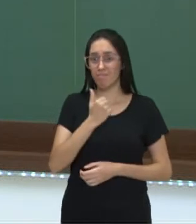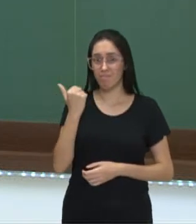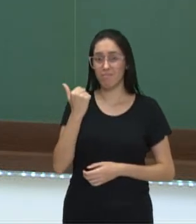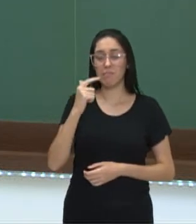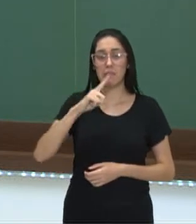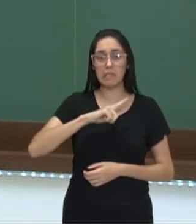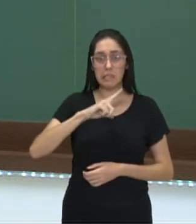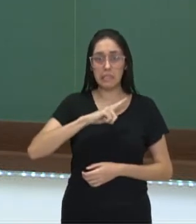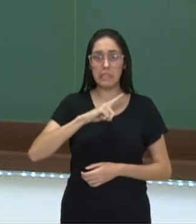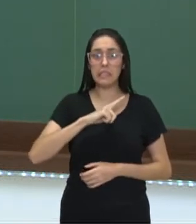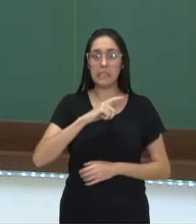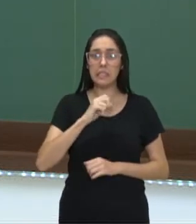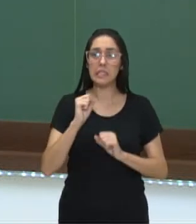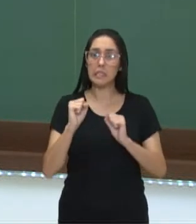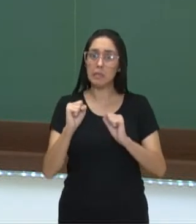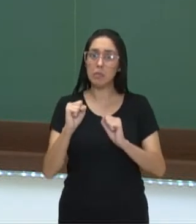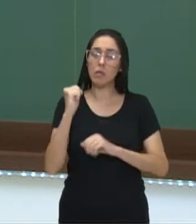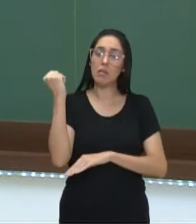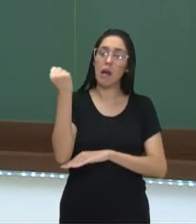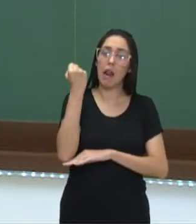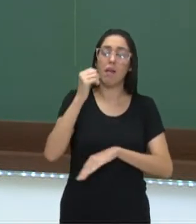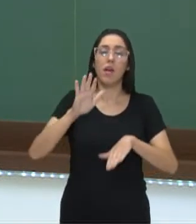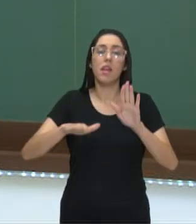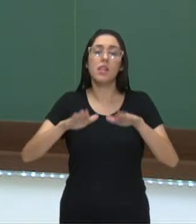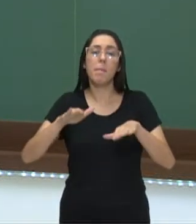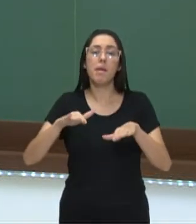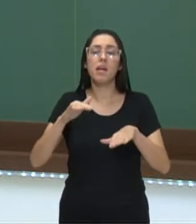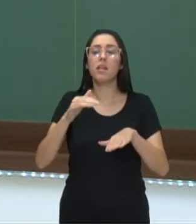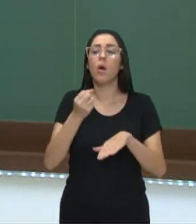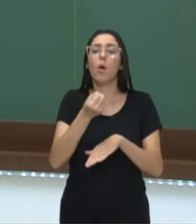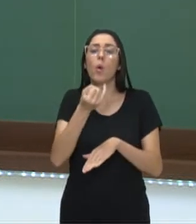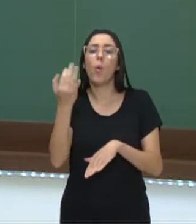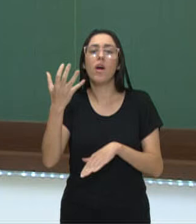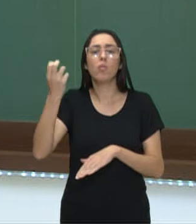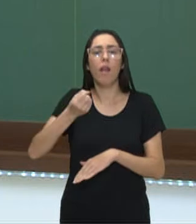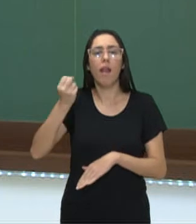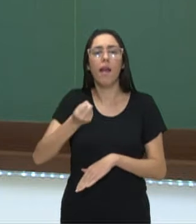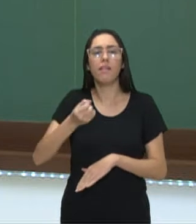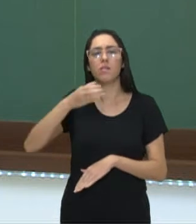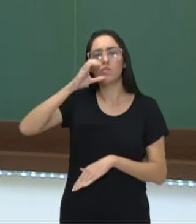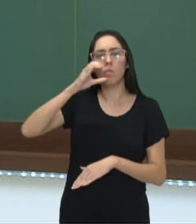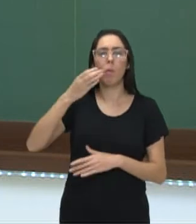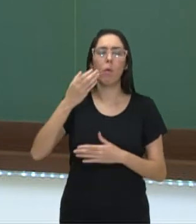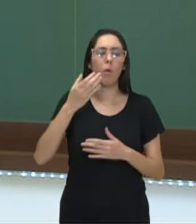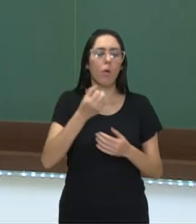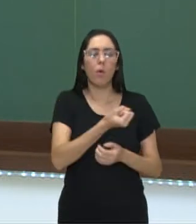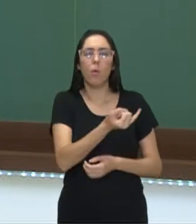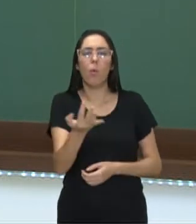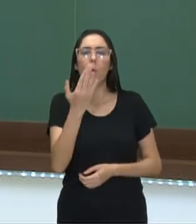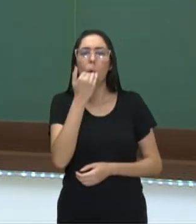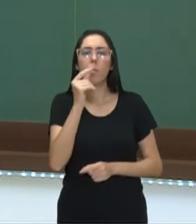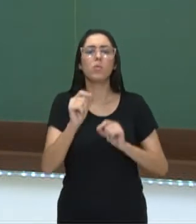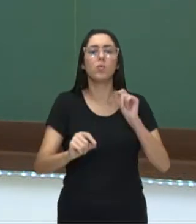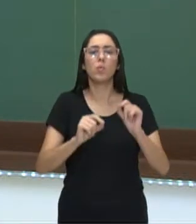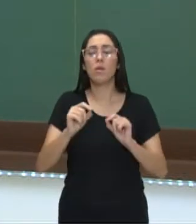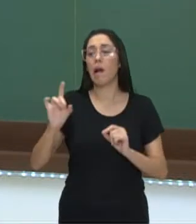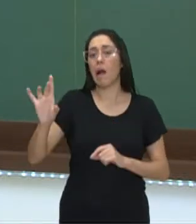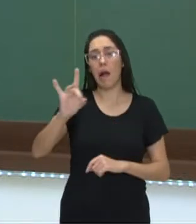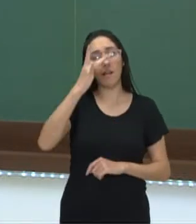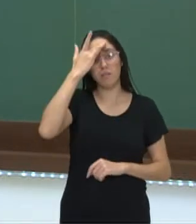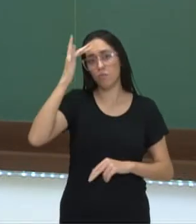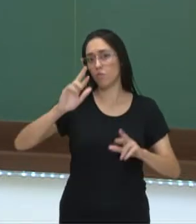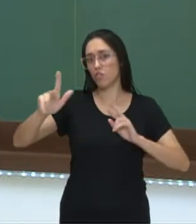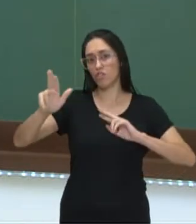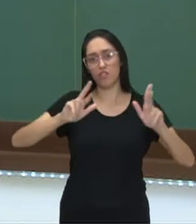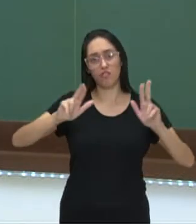sintomas, gente, depende da quantidade de lactose consumida e da tolerância de cada um. Então, cada um tem uma tolerância diferente,